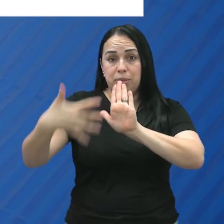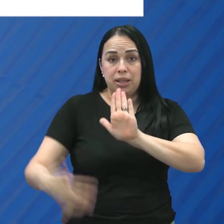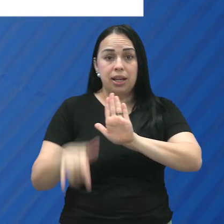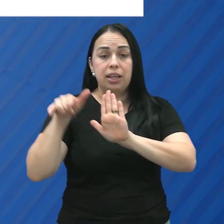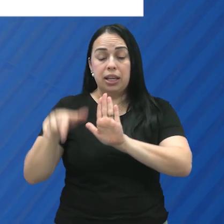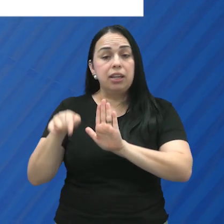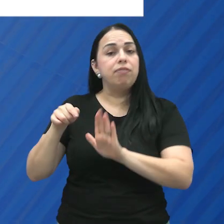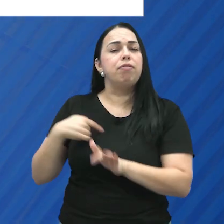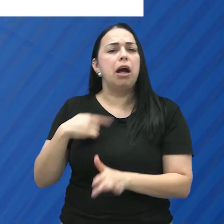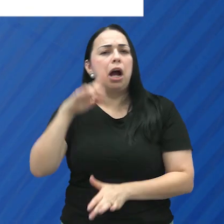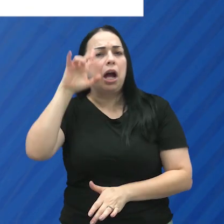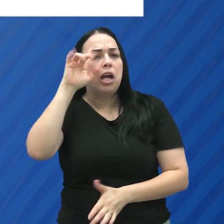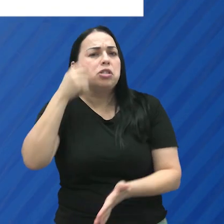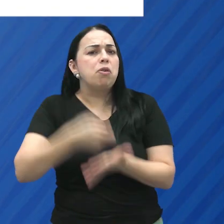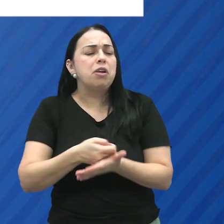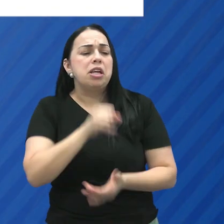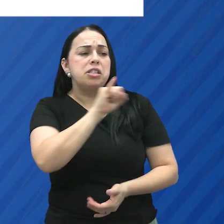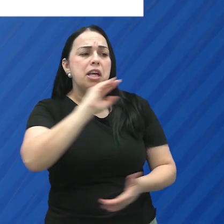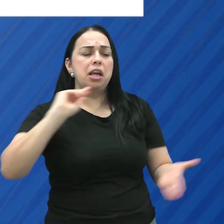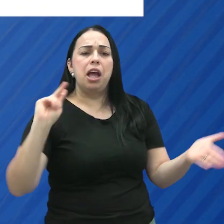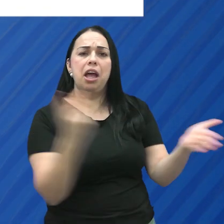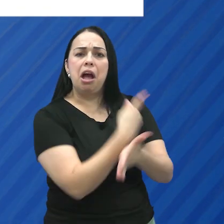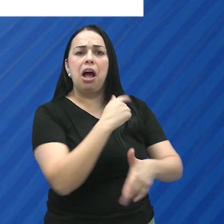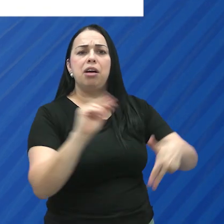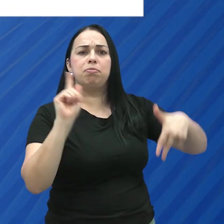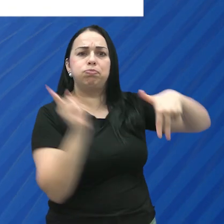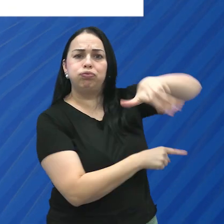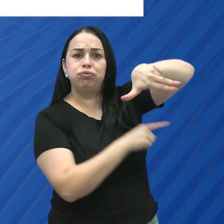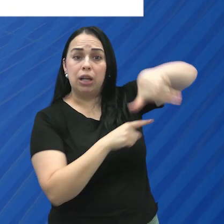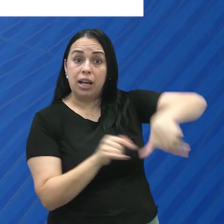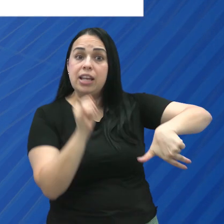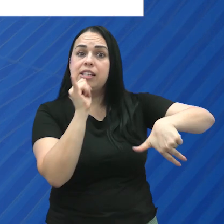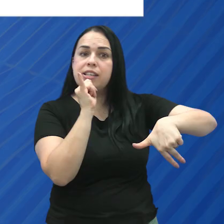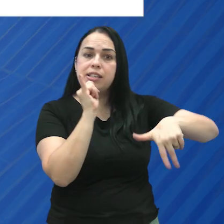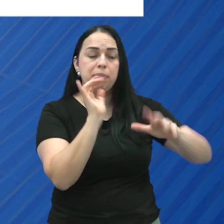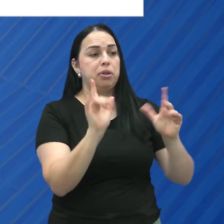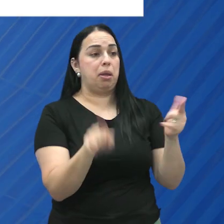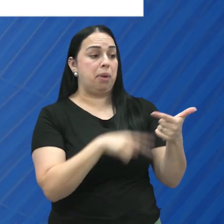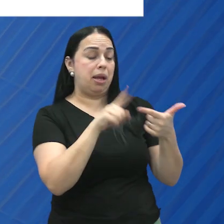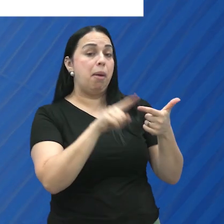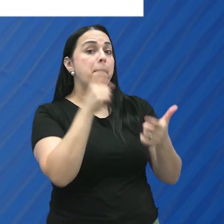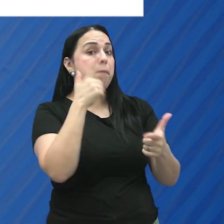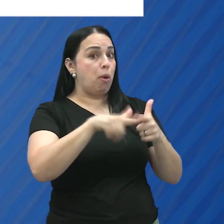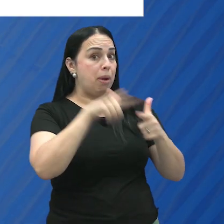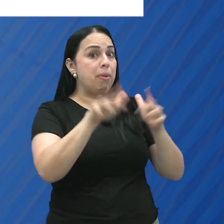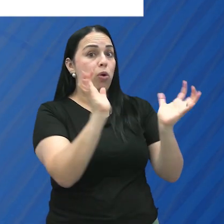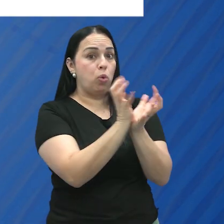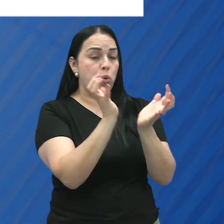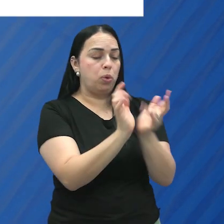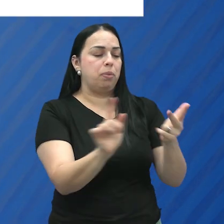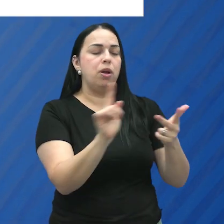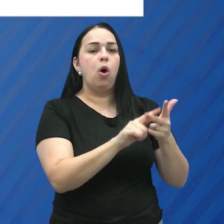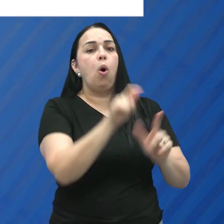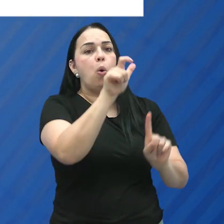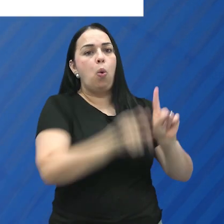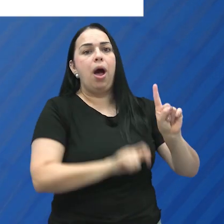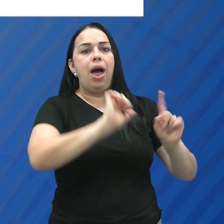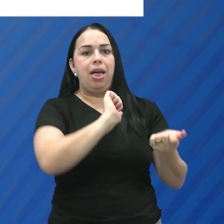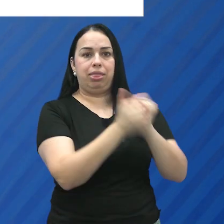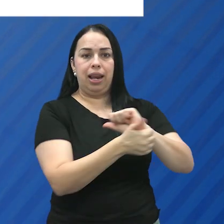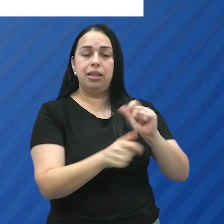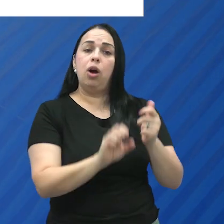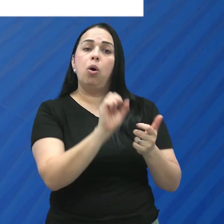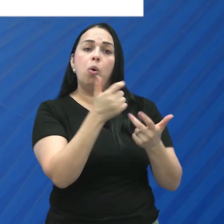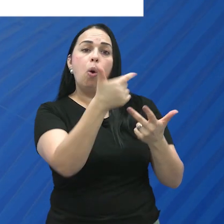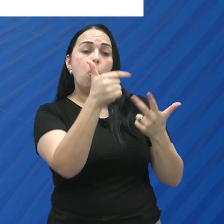irá decidir sobre casos de infrações desportivas, que podem envolver clubes, atletas, dirigentes e outras